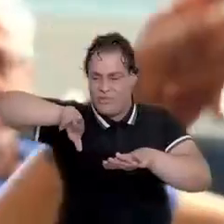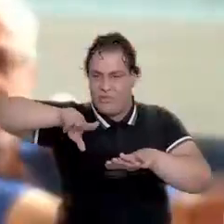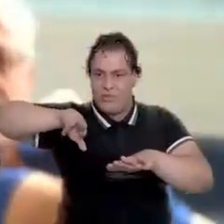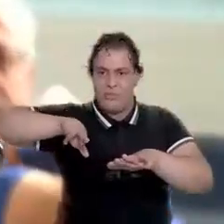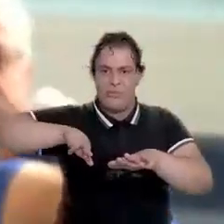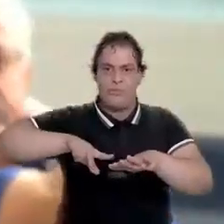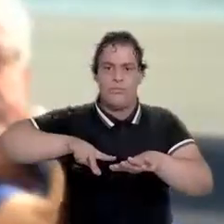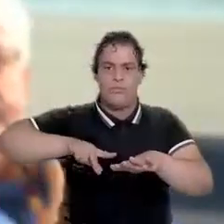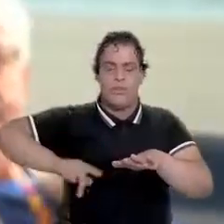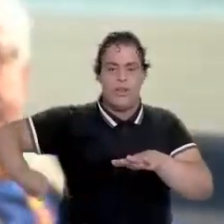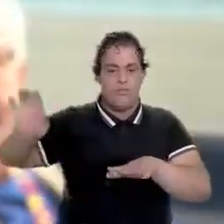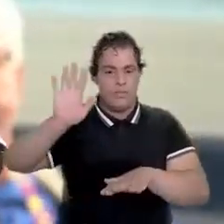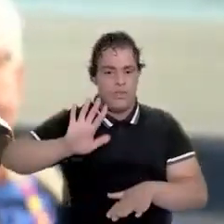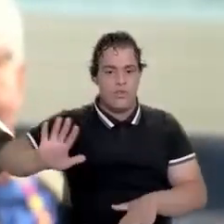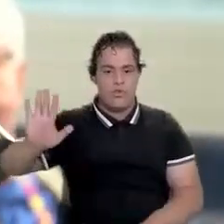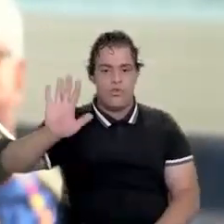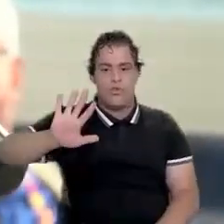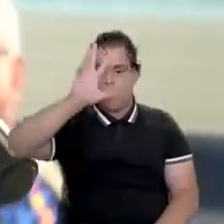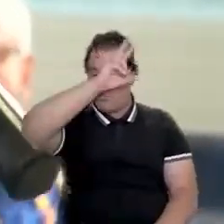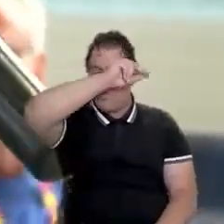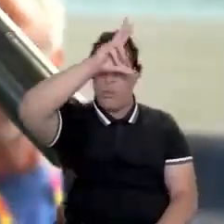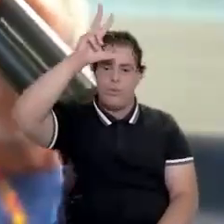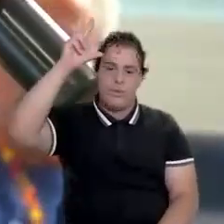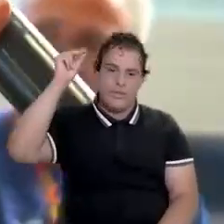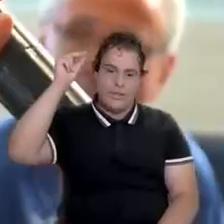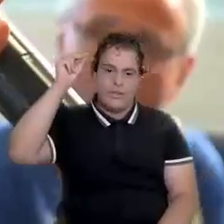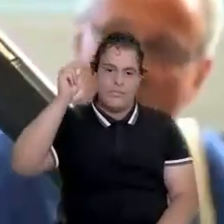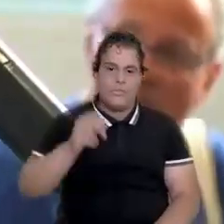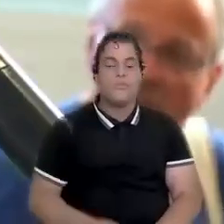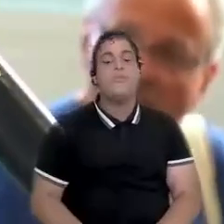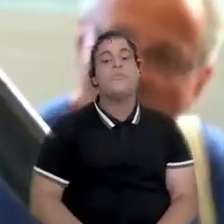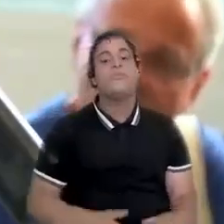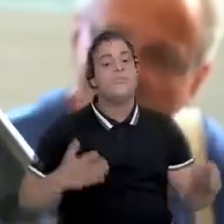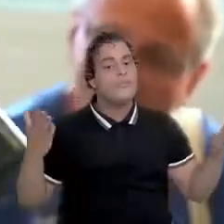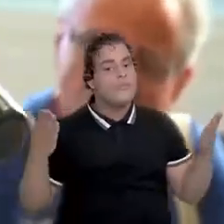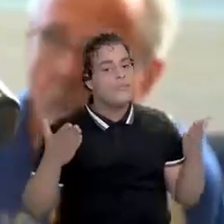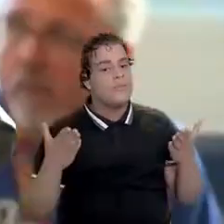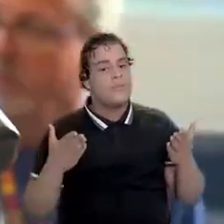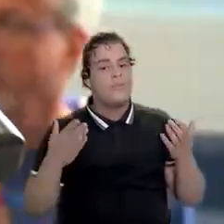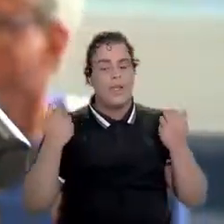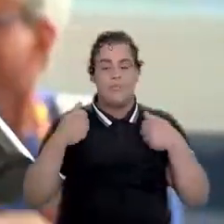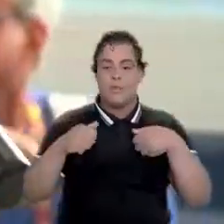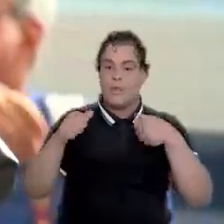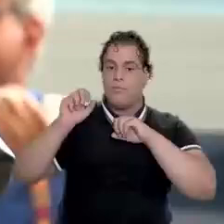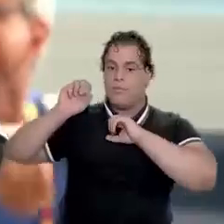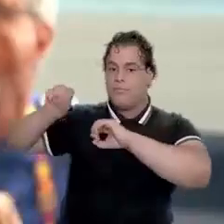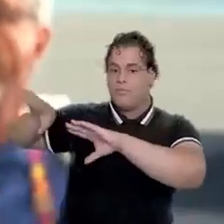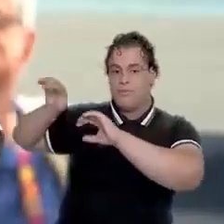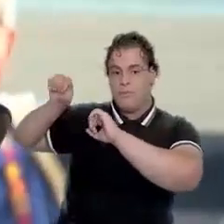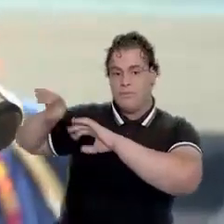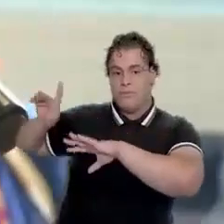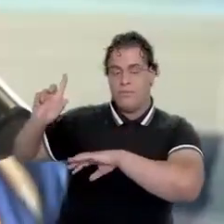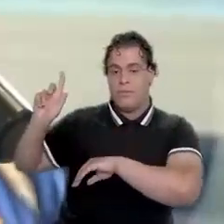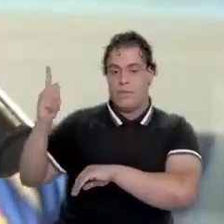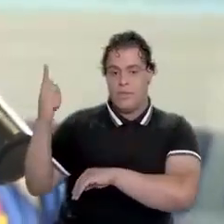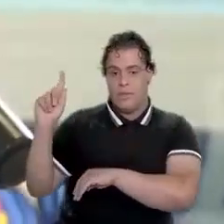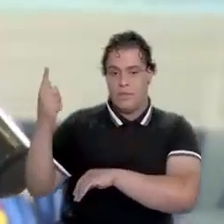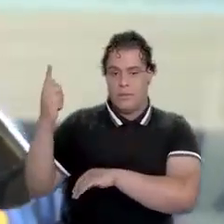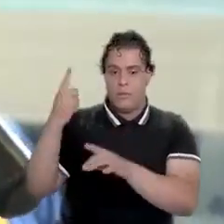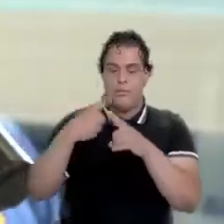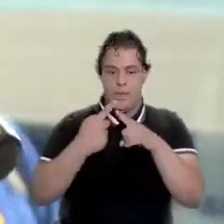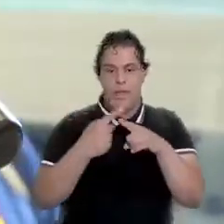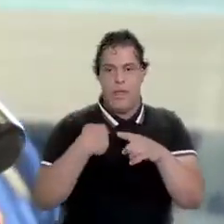todo o município, de vários bairros. Então, eu tinha que dar geografia, porque eu era do Instituto